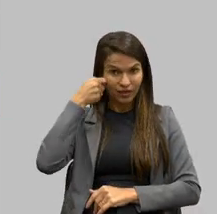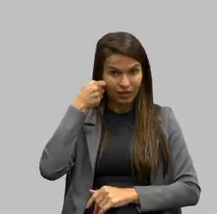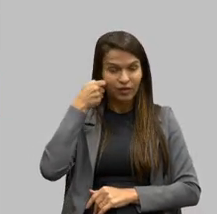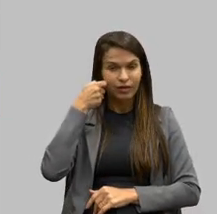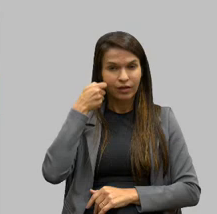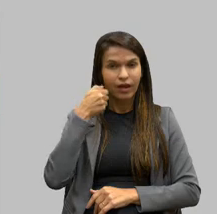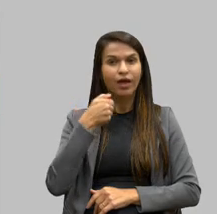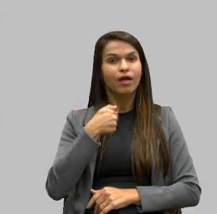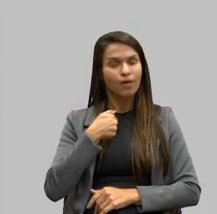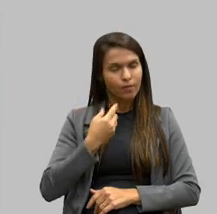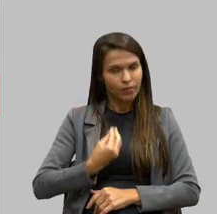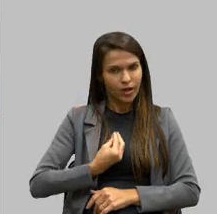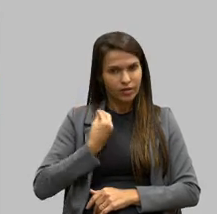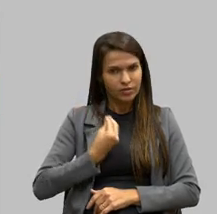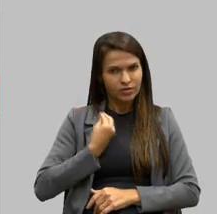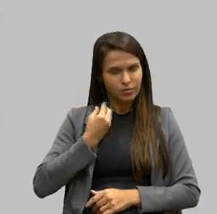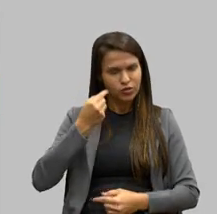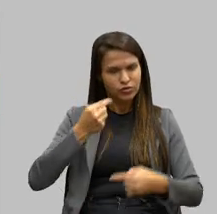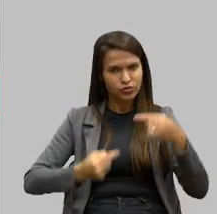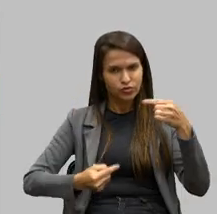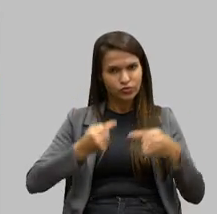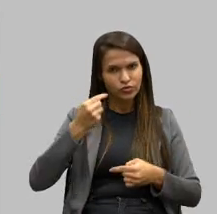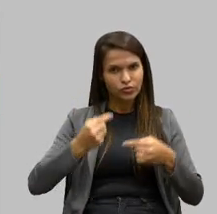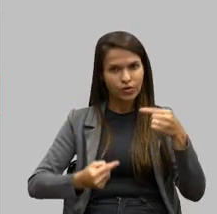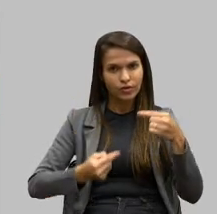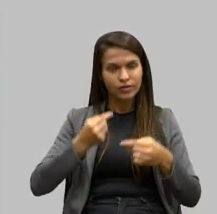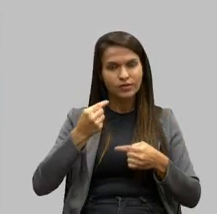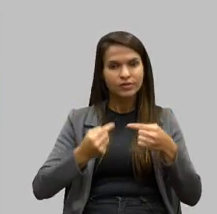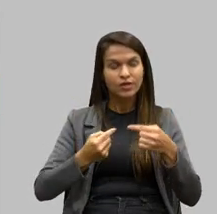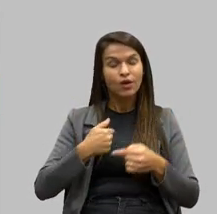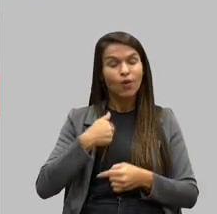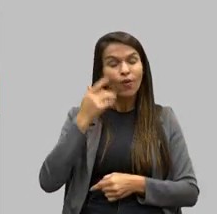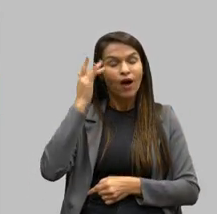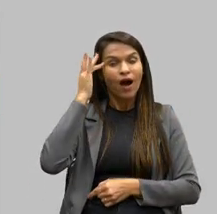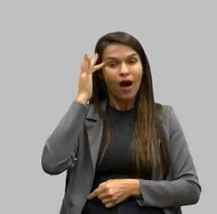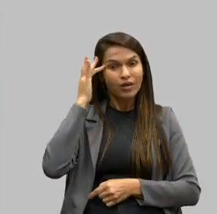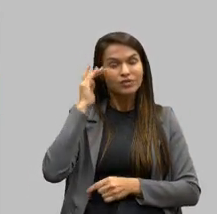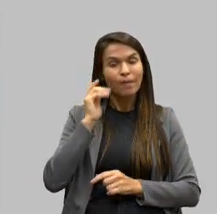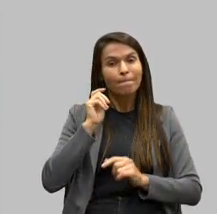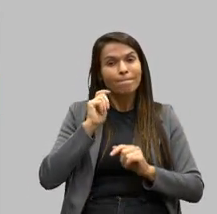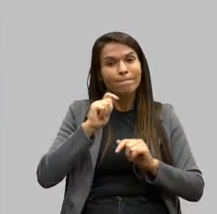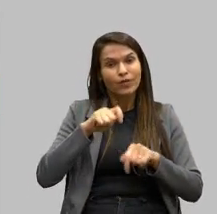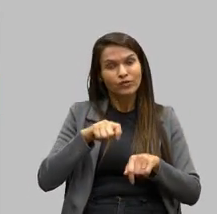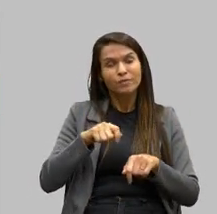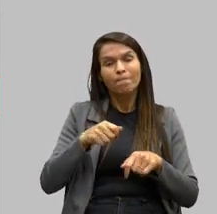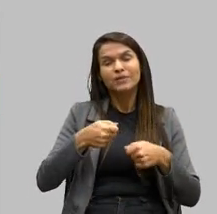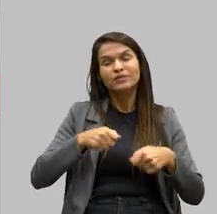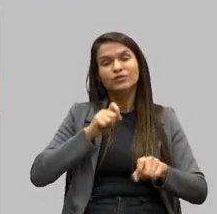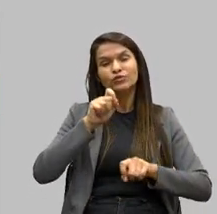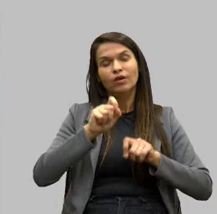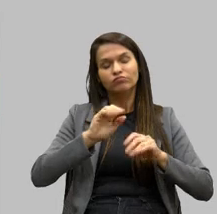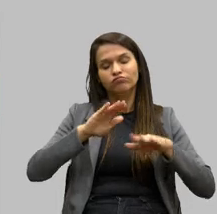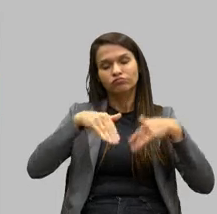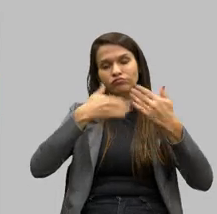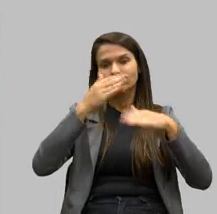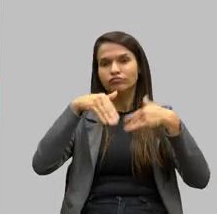eu participo de discussões e eu acho que a gente pode dizer que a gente precisa de evoluir mais, mas não vamos levar para esse